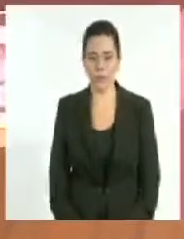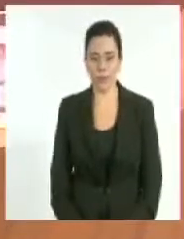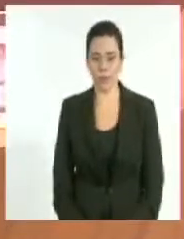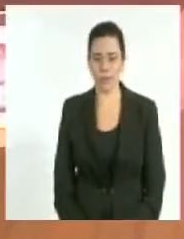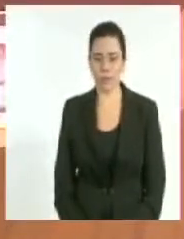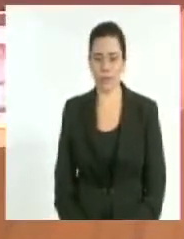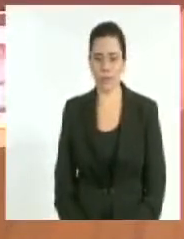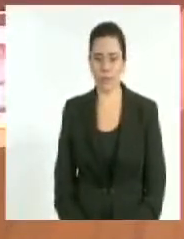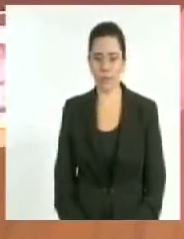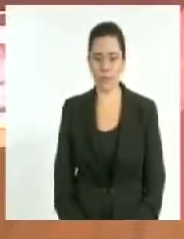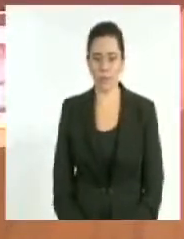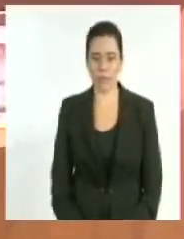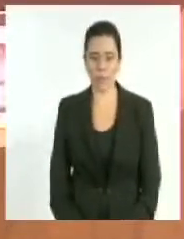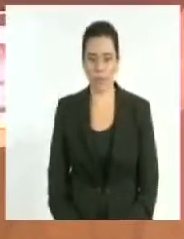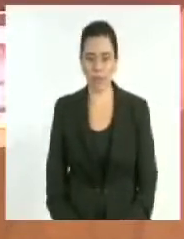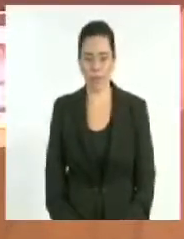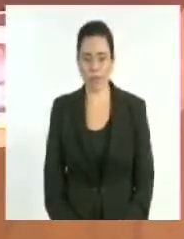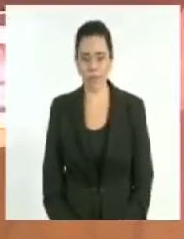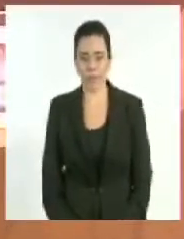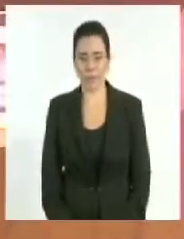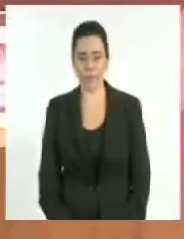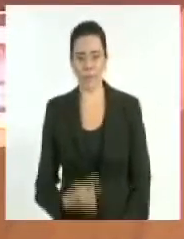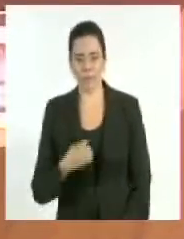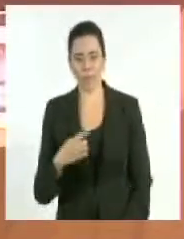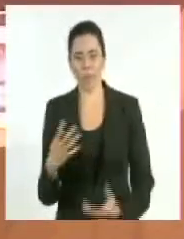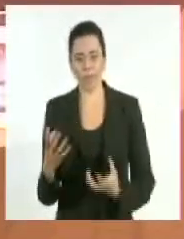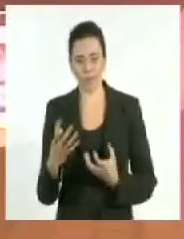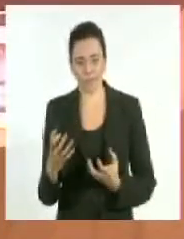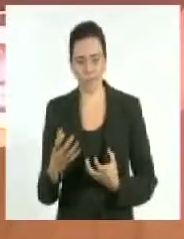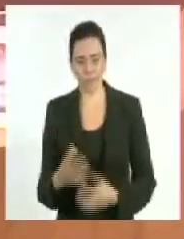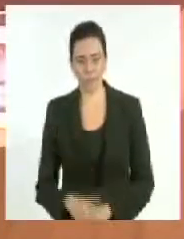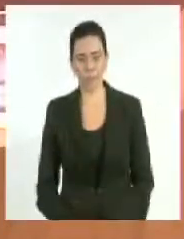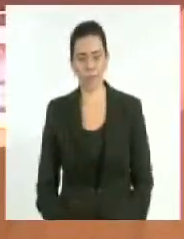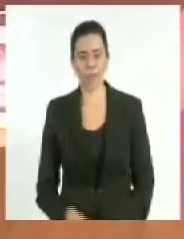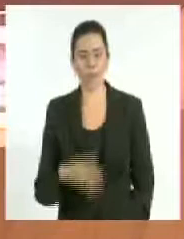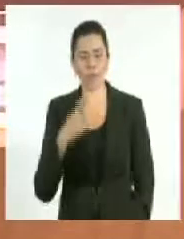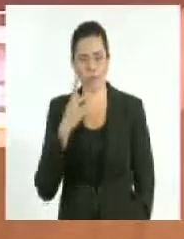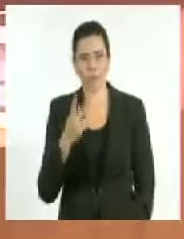parte, deputado Max. Deputado Adivaldo, com o maior prazer.